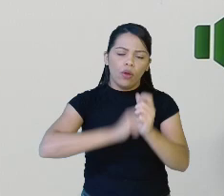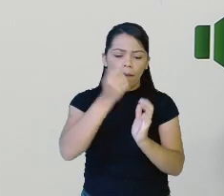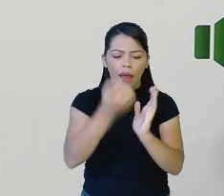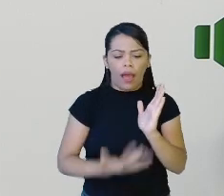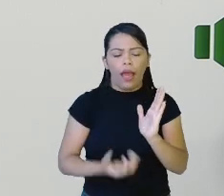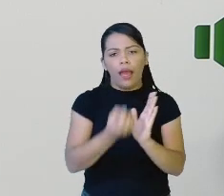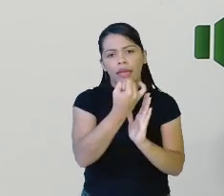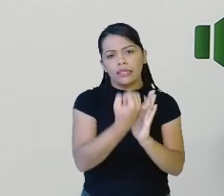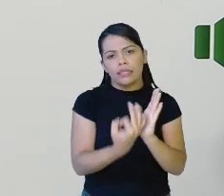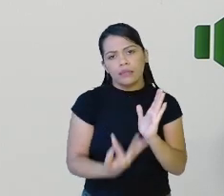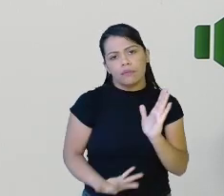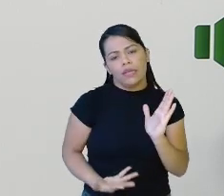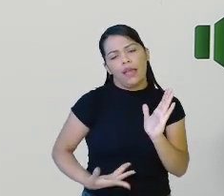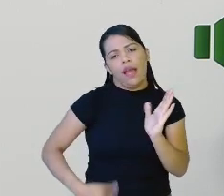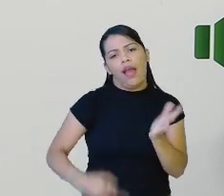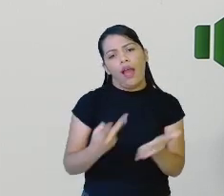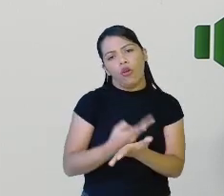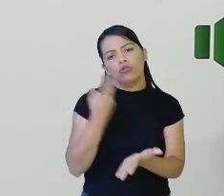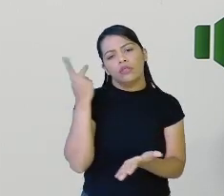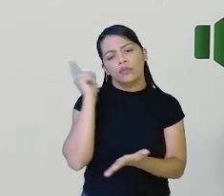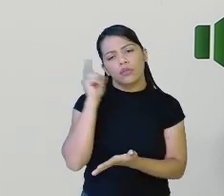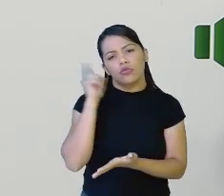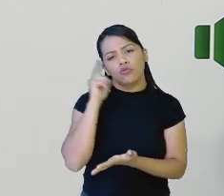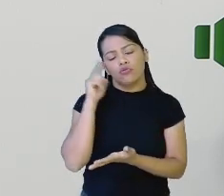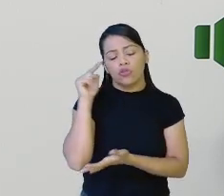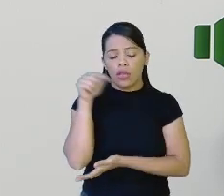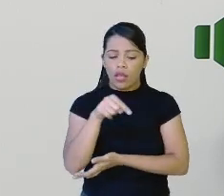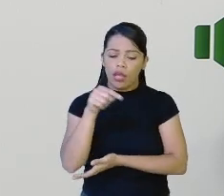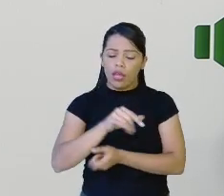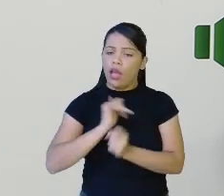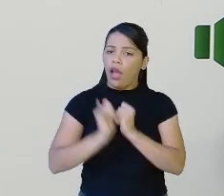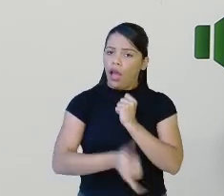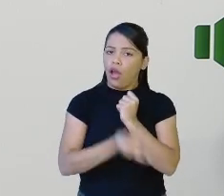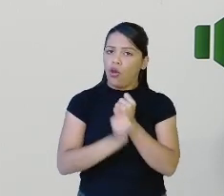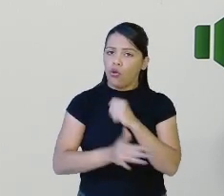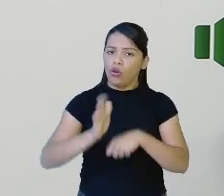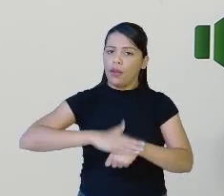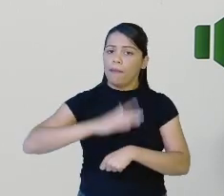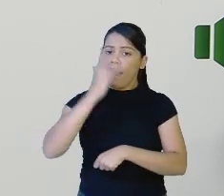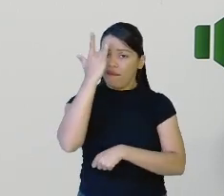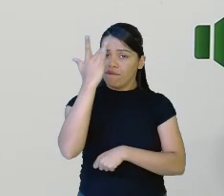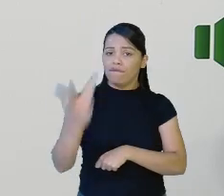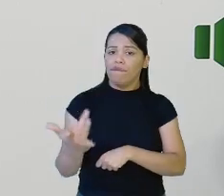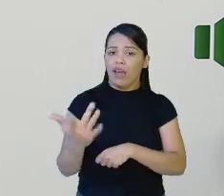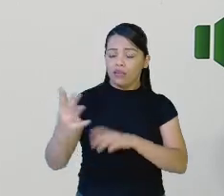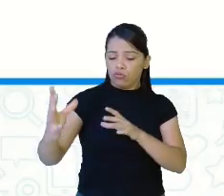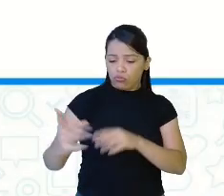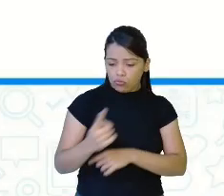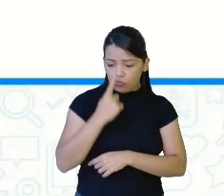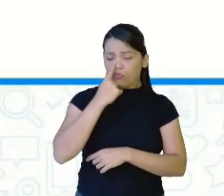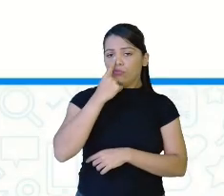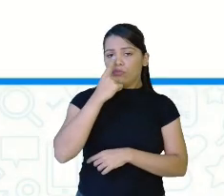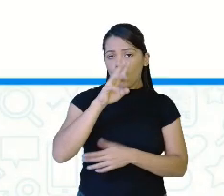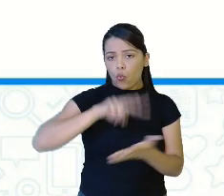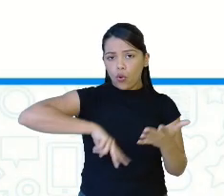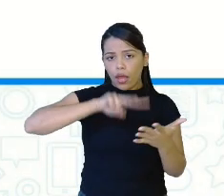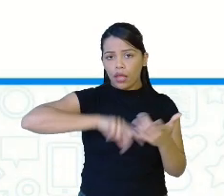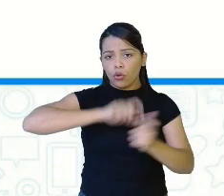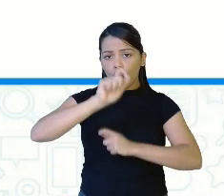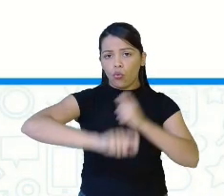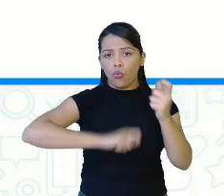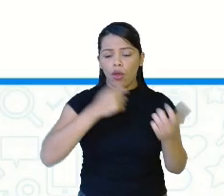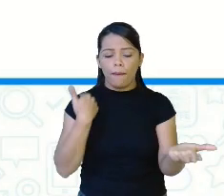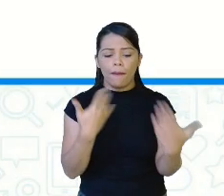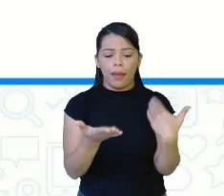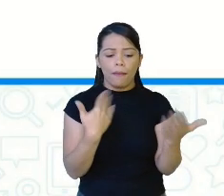fatos do cotidiano, a crônica, ela facilita a aproximação do leitor, como uma conversa